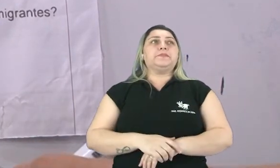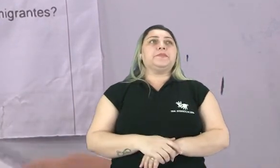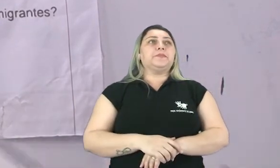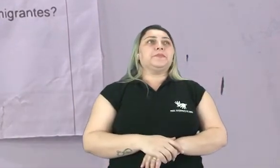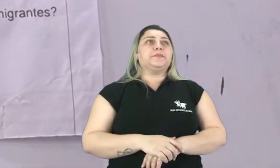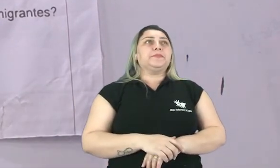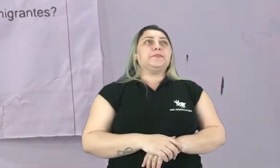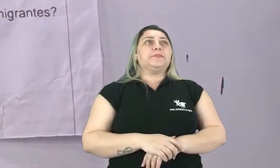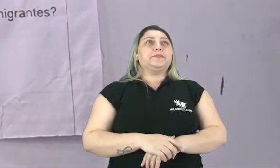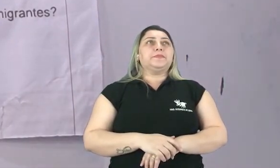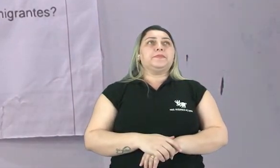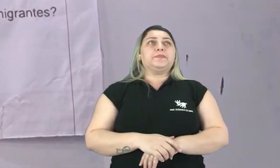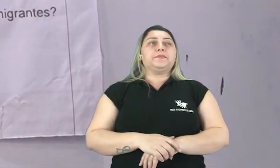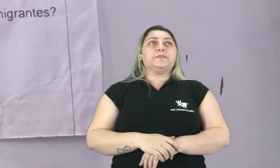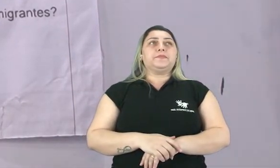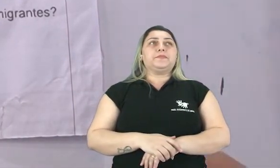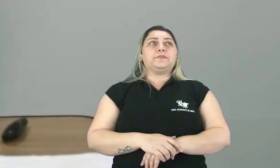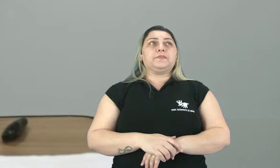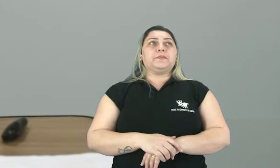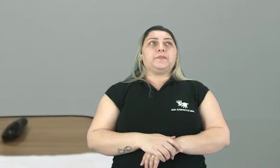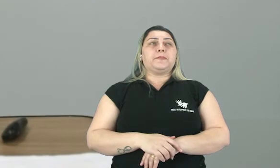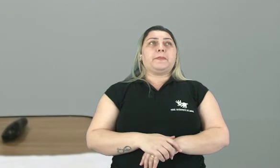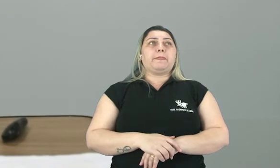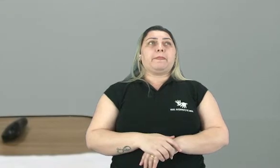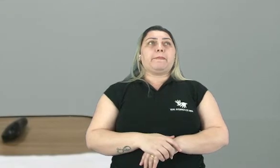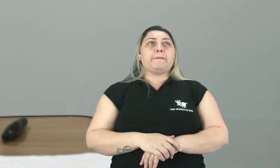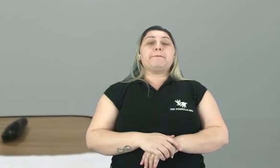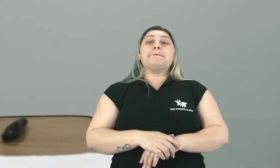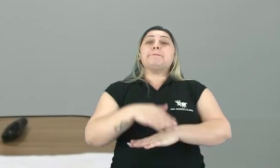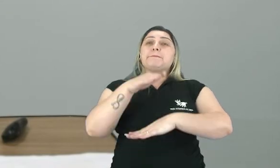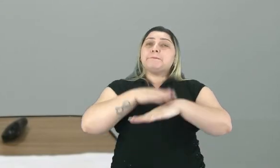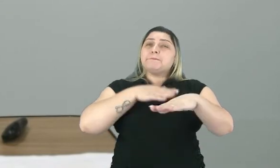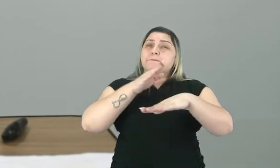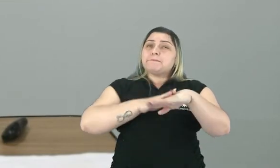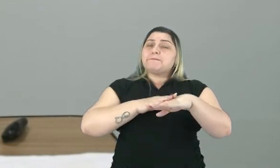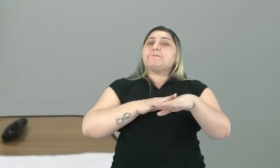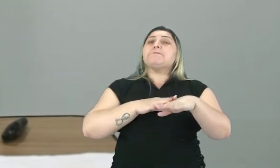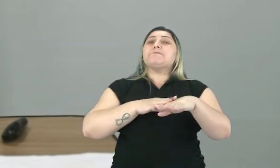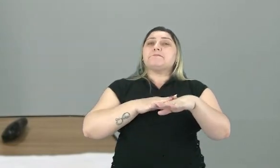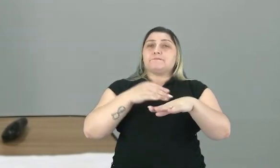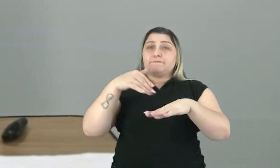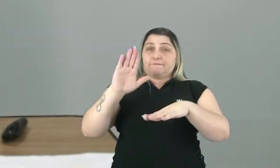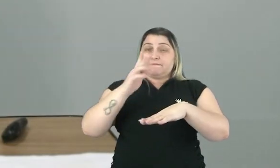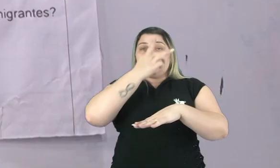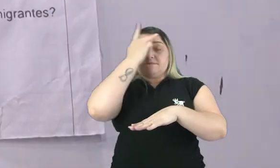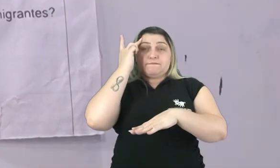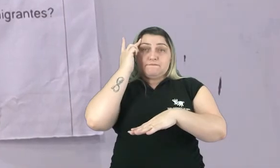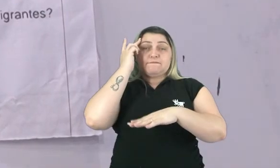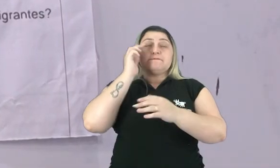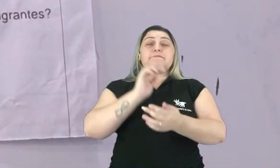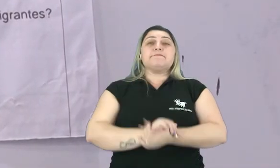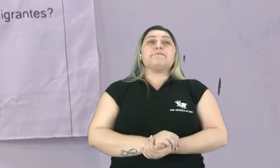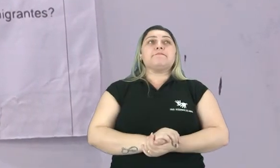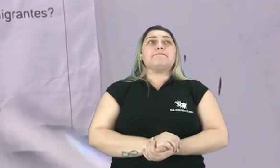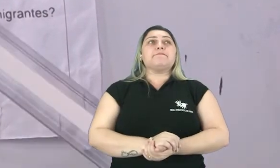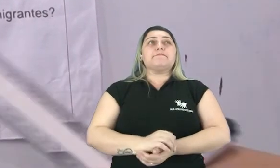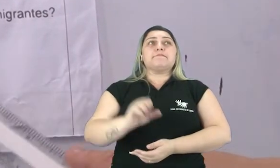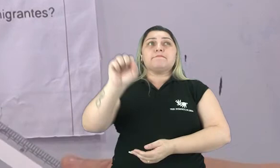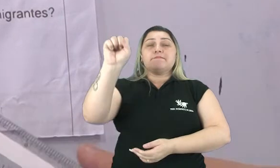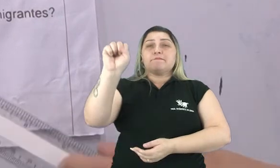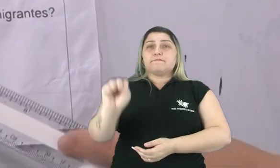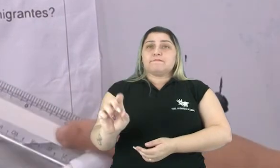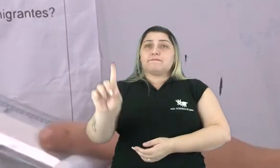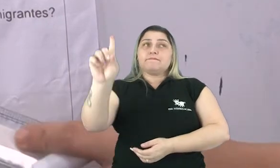Região sudeste. Então, é a nossa região aí que atraía mais migrantes, tá? Então, a gente marca a região